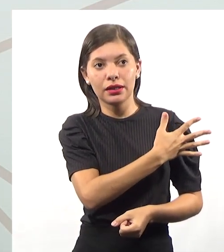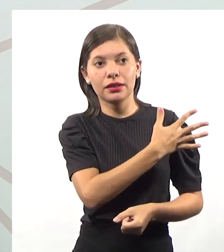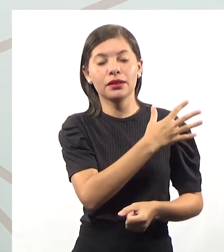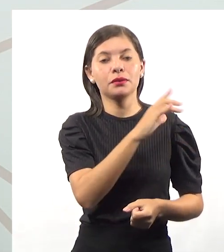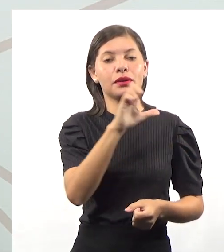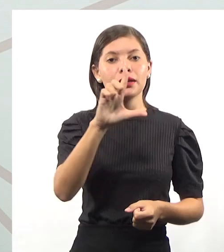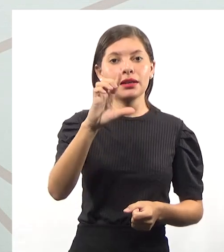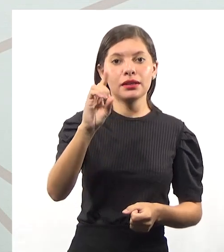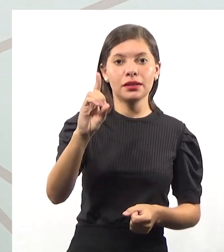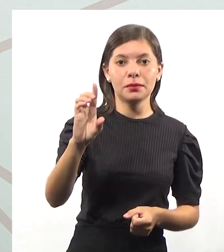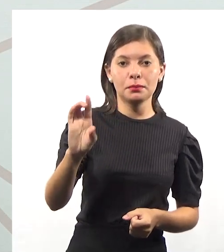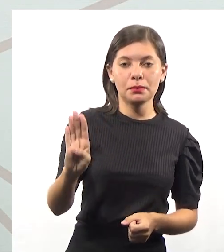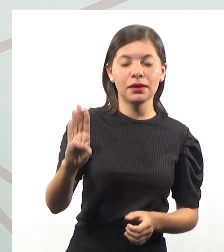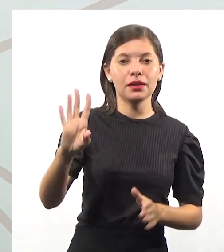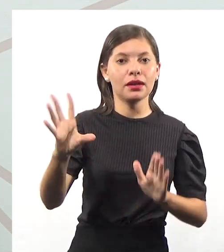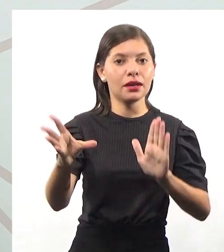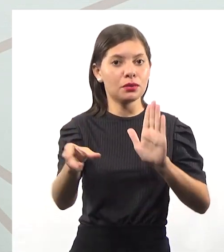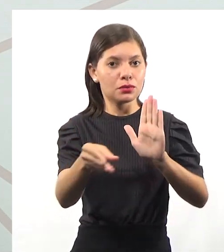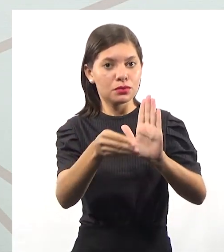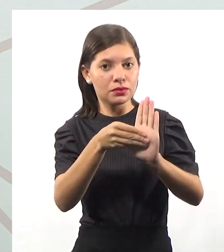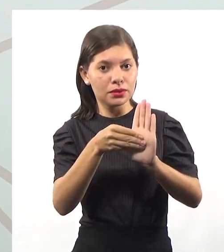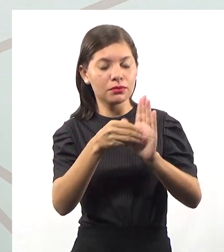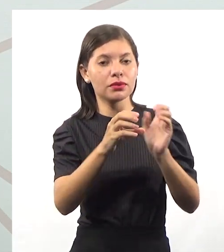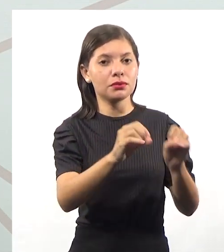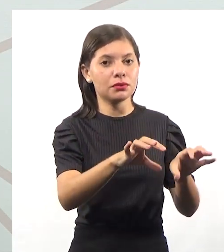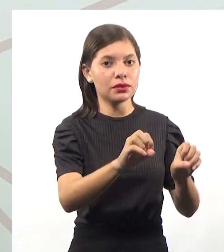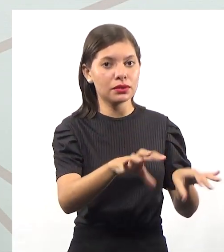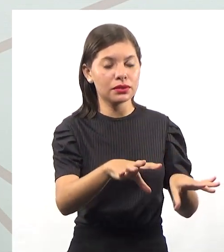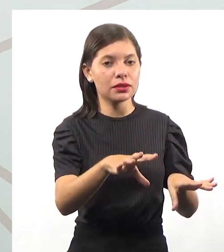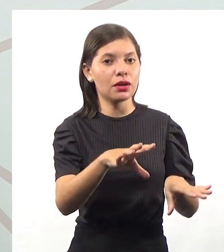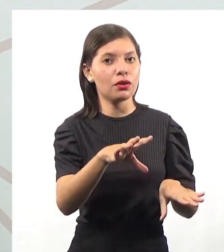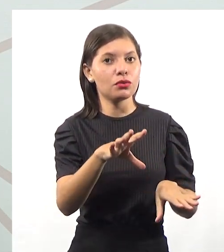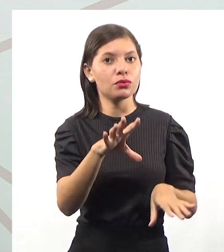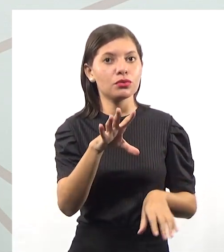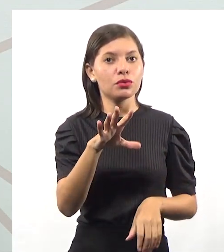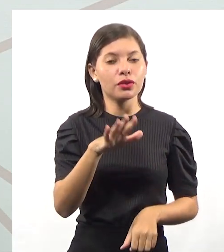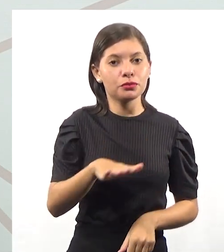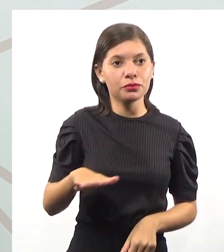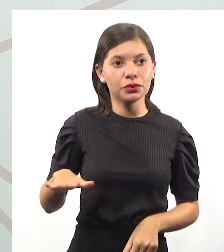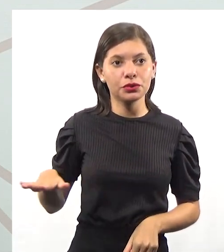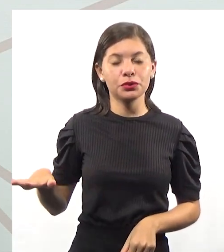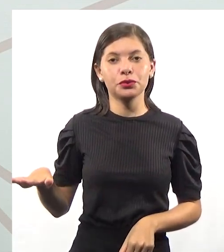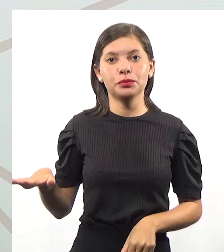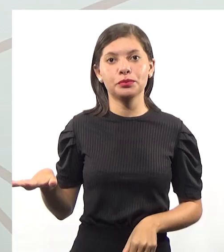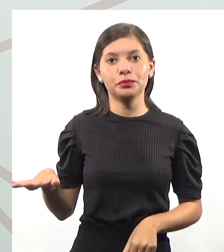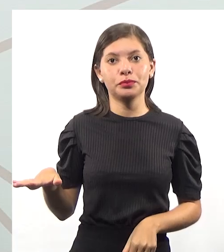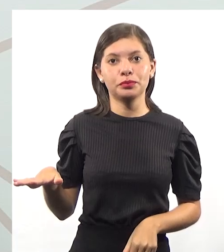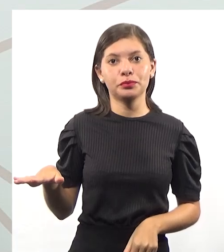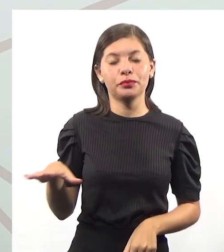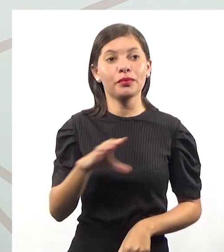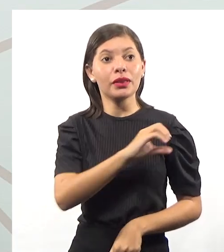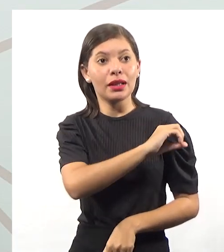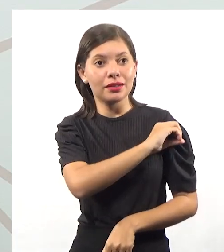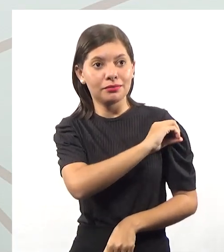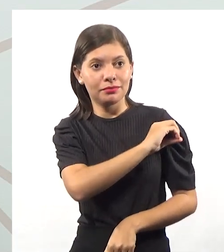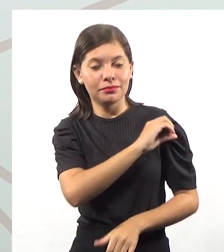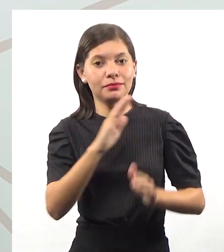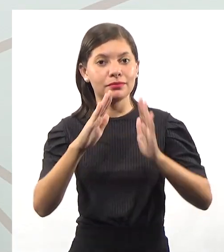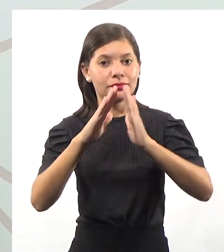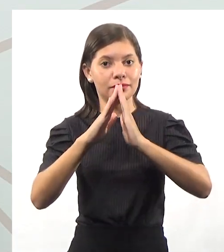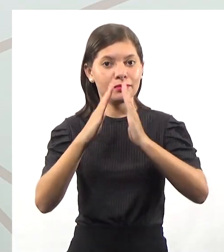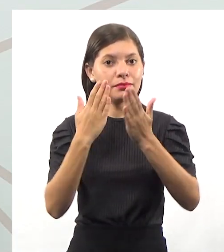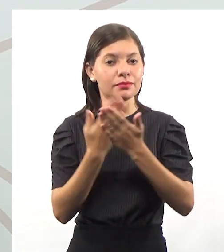infantil, que é o que hoje a gente chama de educação infantil, mas o que já foi chamado de pré-escola, né, que são